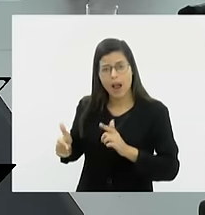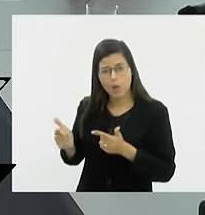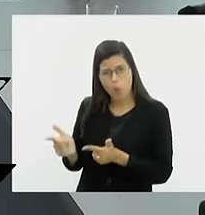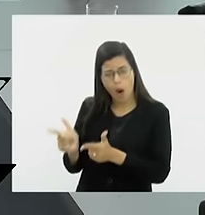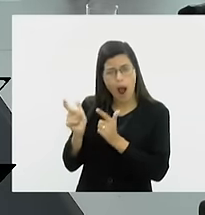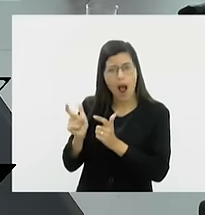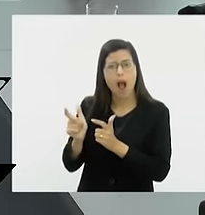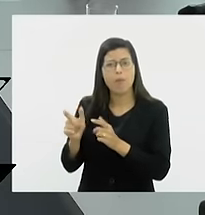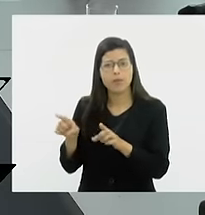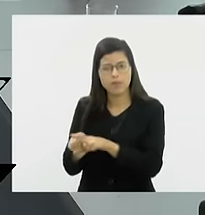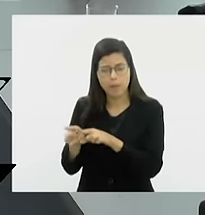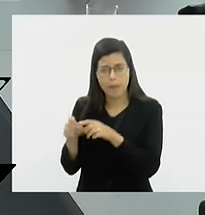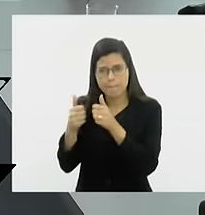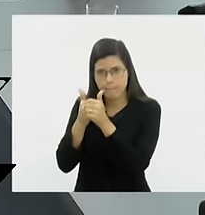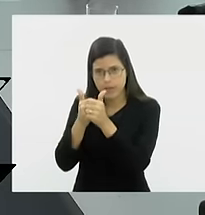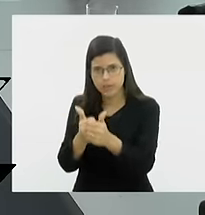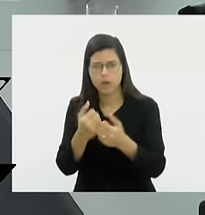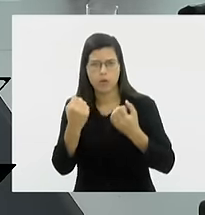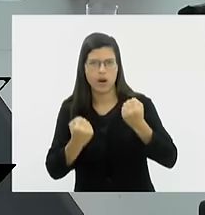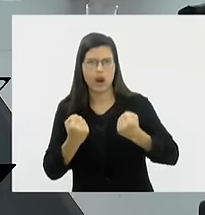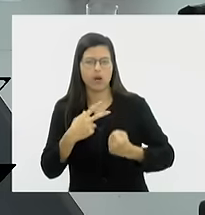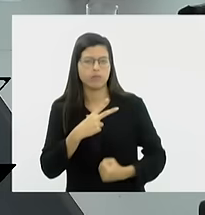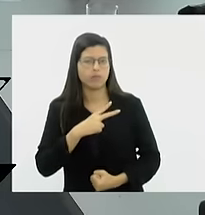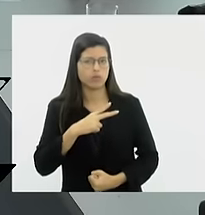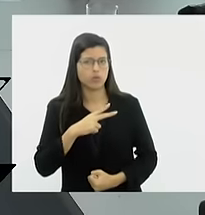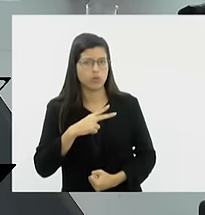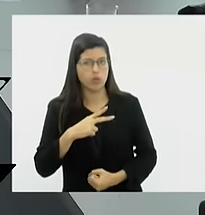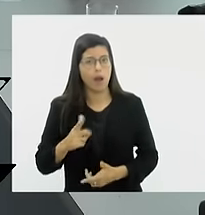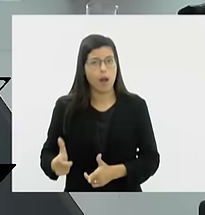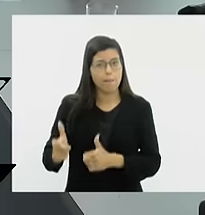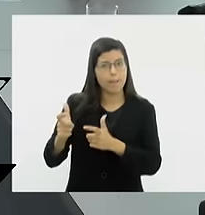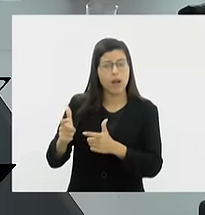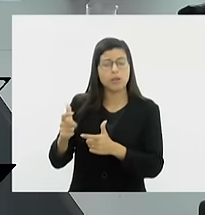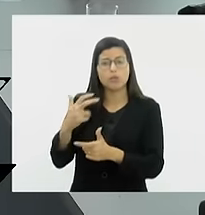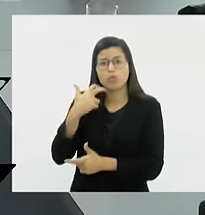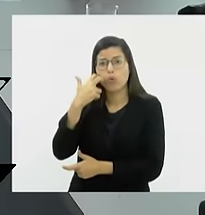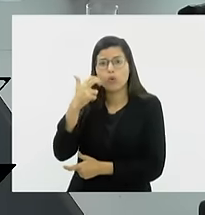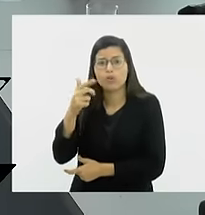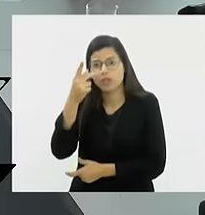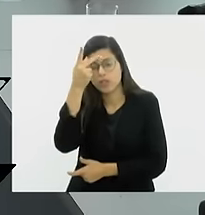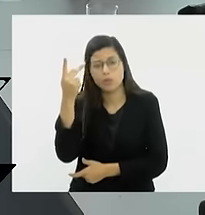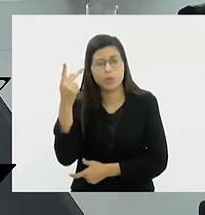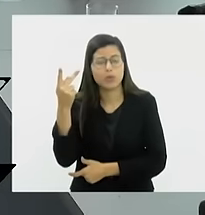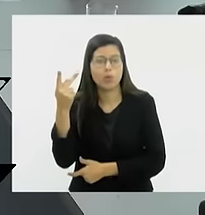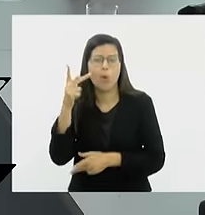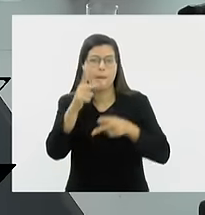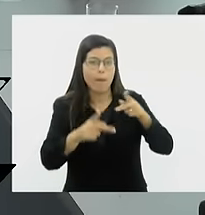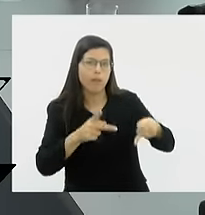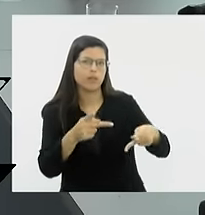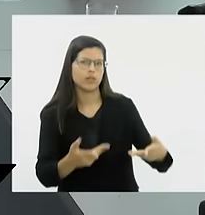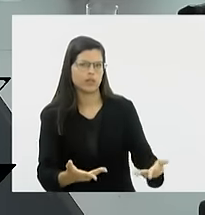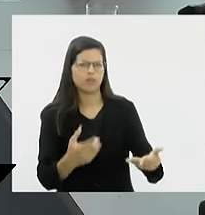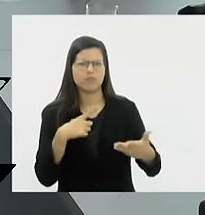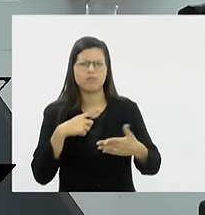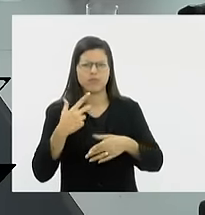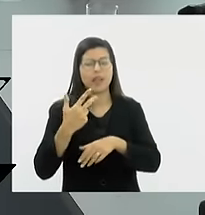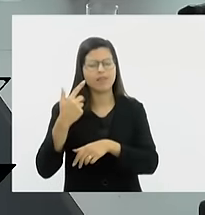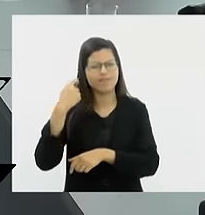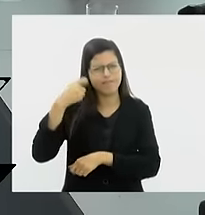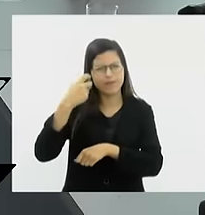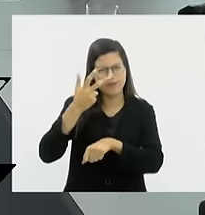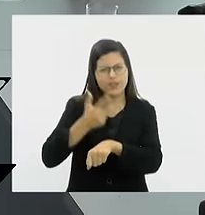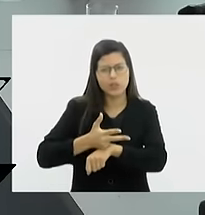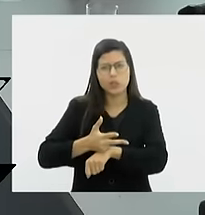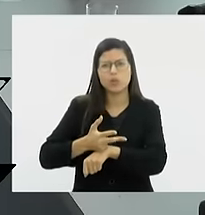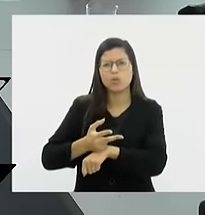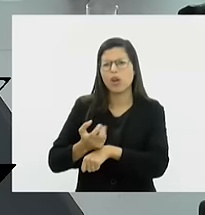carro particular, abordam armados e constrangendo até os passageiros. Isso tem acontecido, nós temos vídeo. E aí, né, causa estranheza o